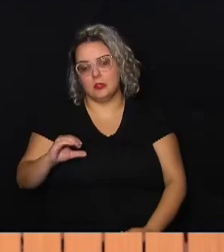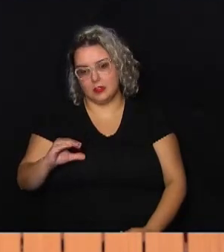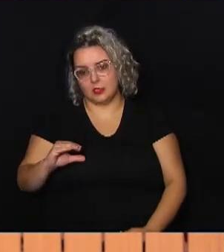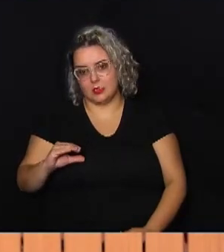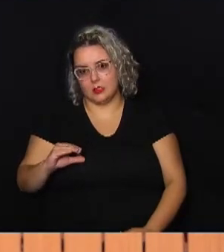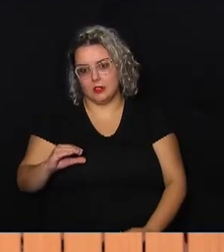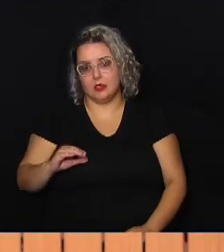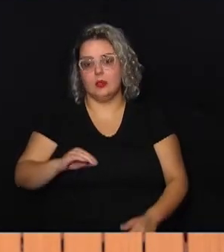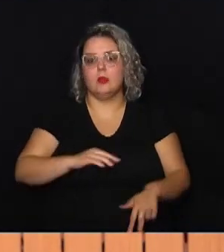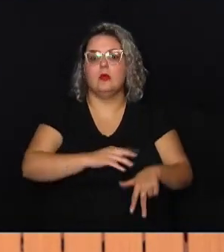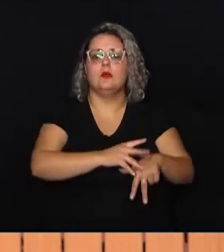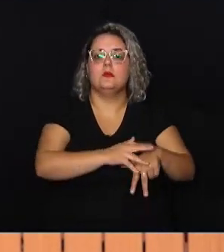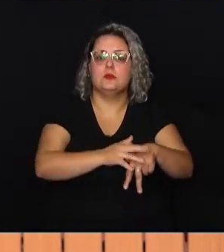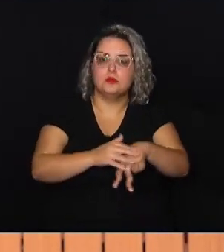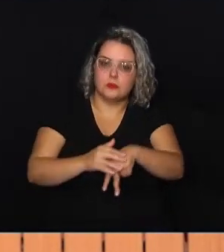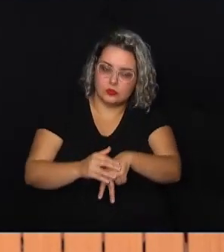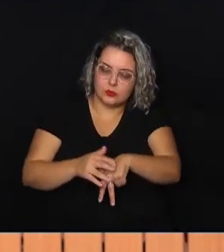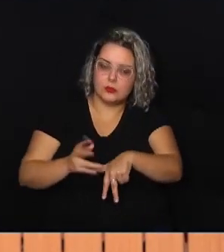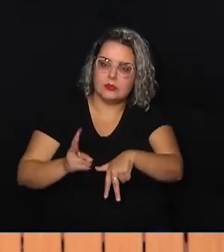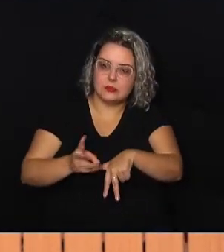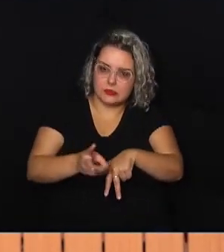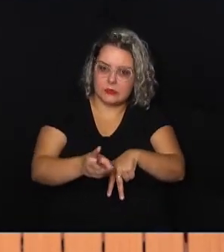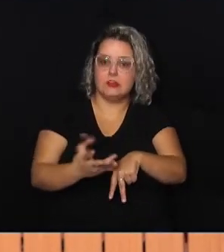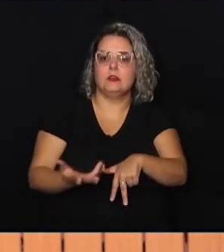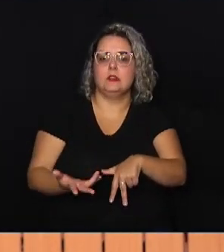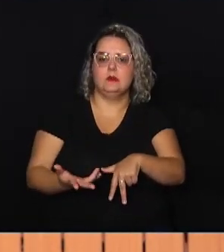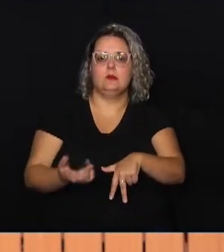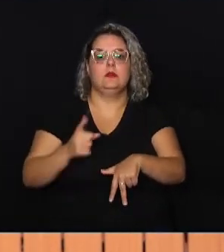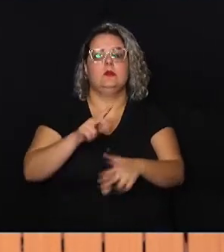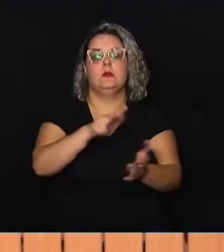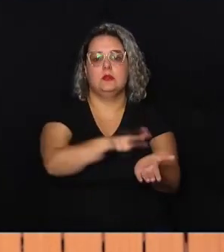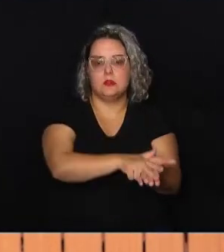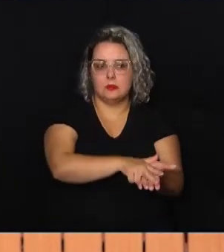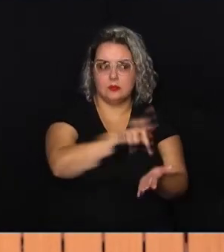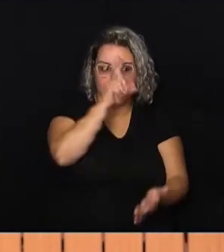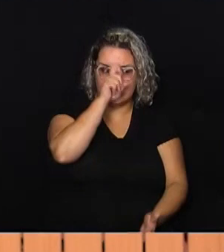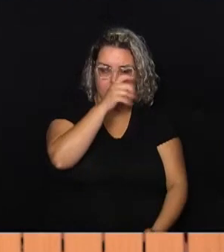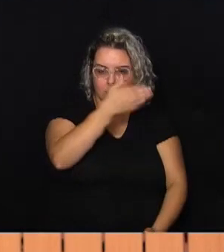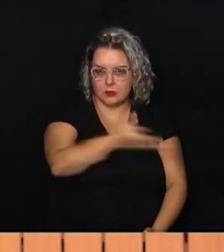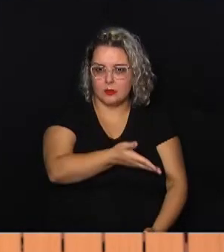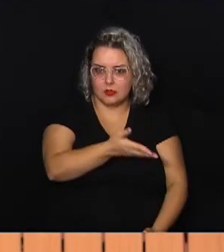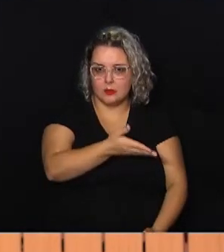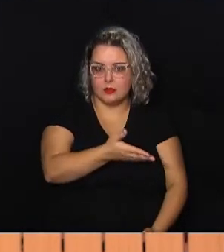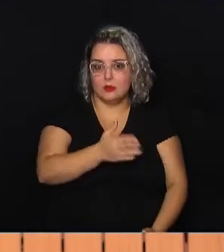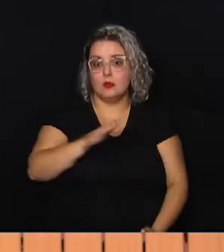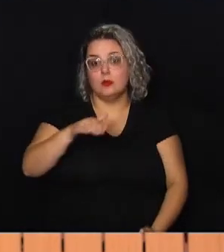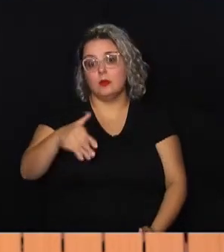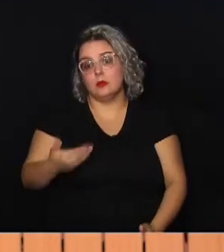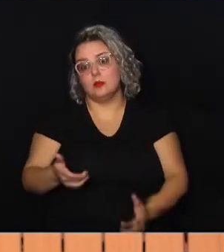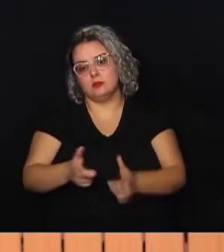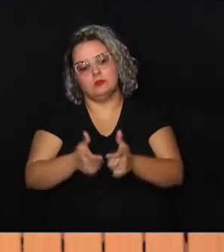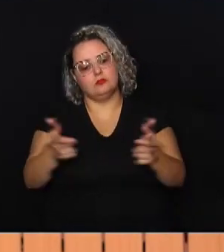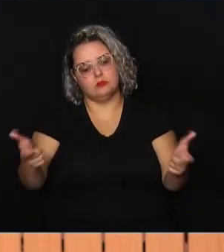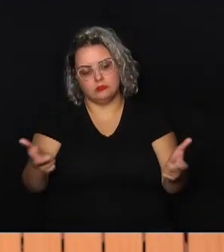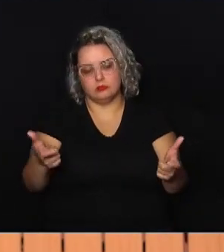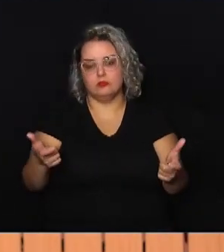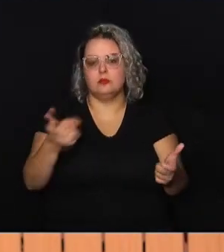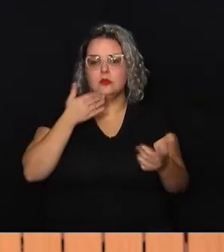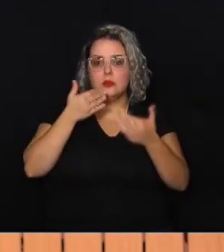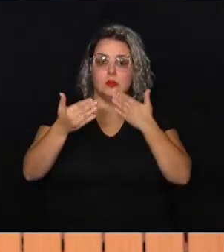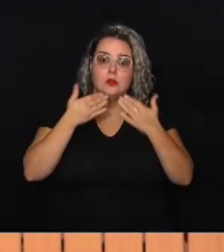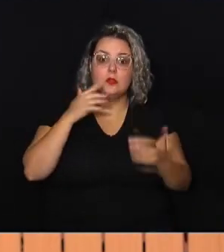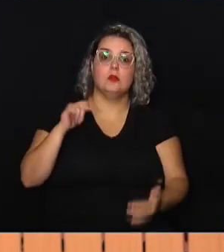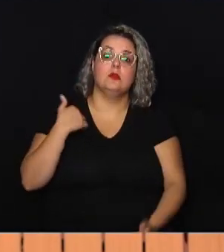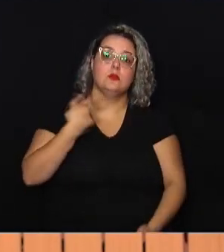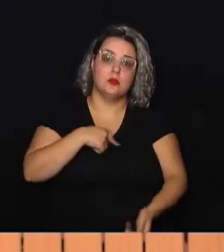os doentes crônicos que não estão hospitalizados. O que acontece? Como a demanda é grande, na medida do possível, nós